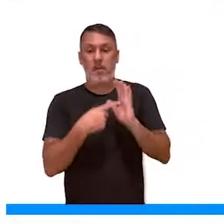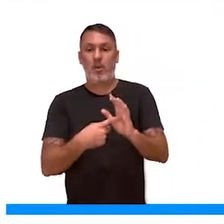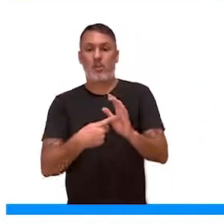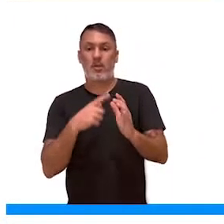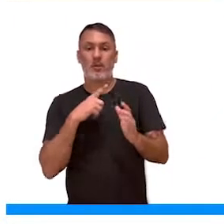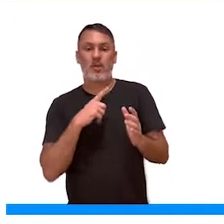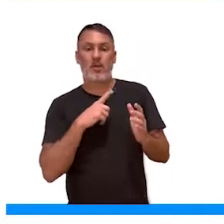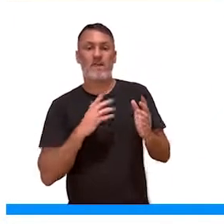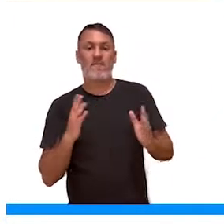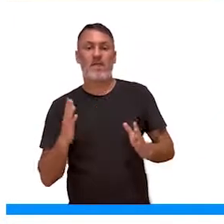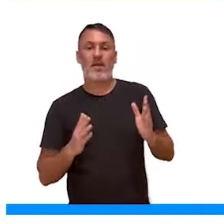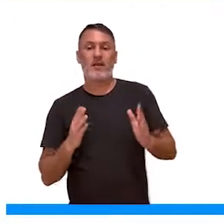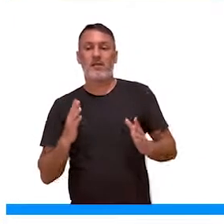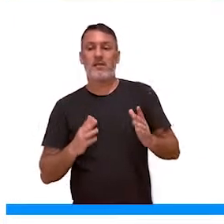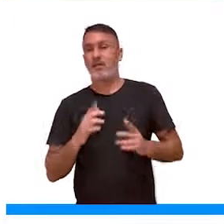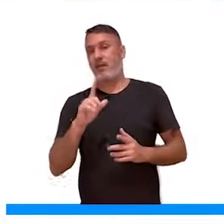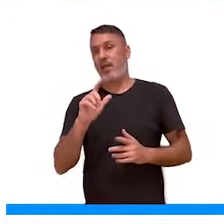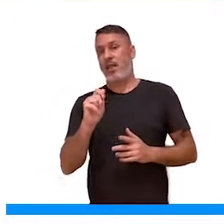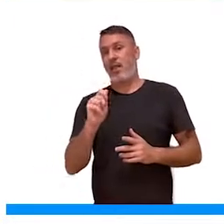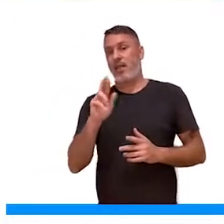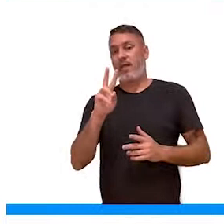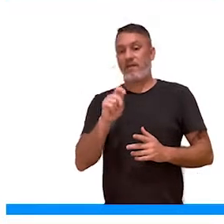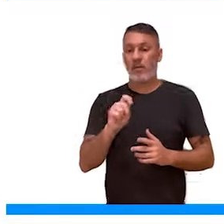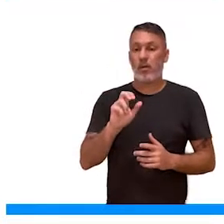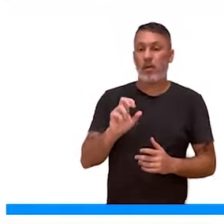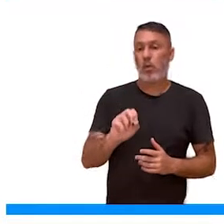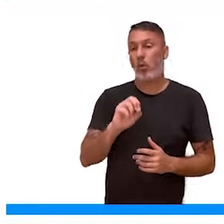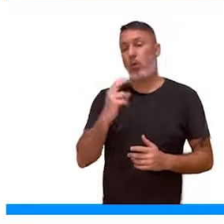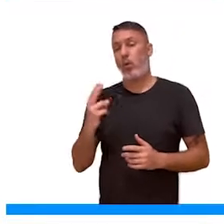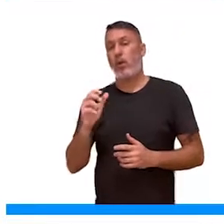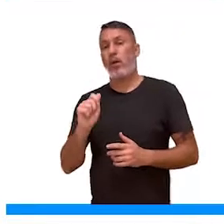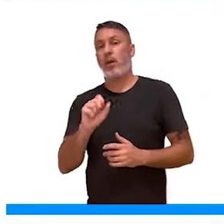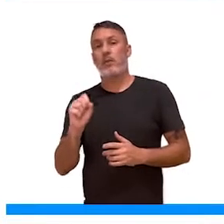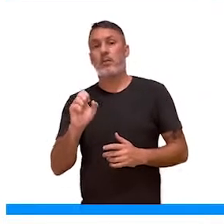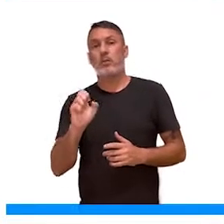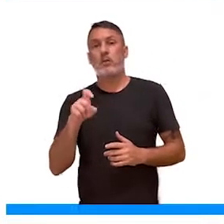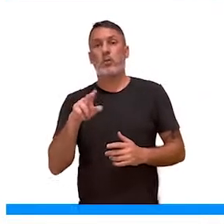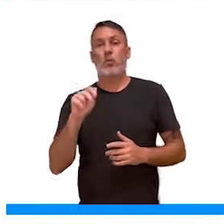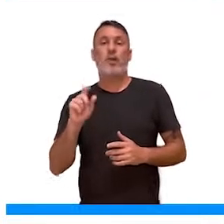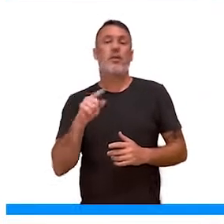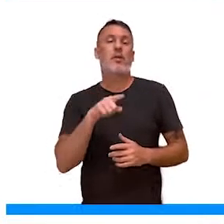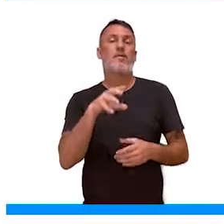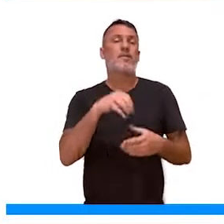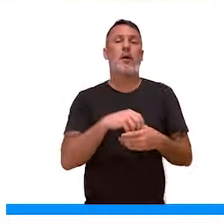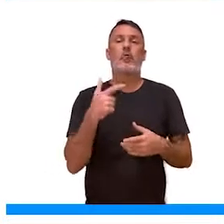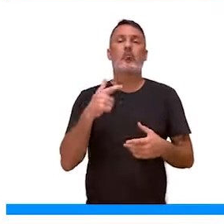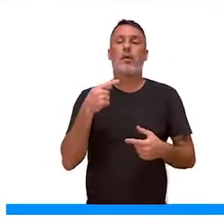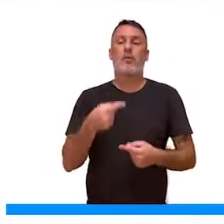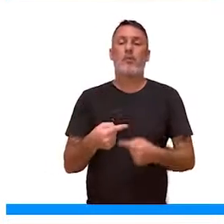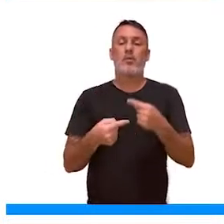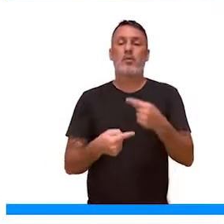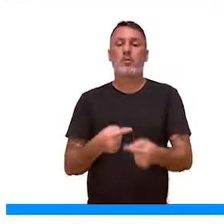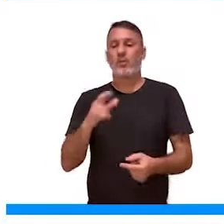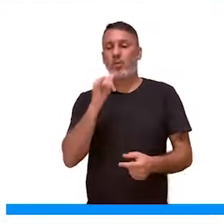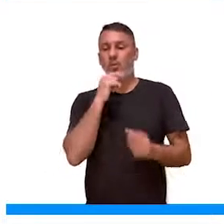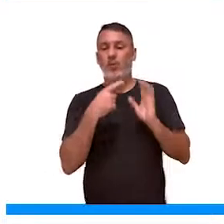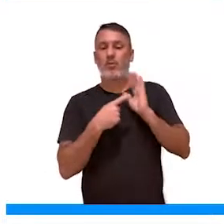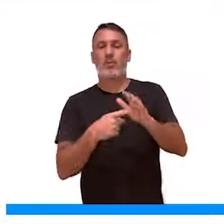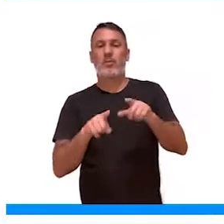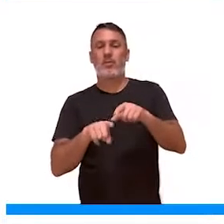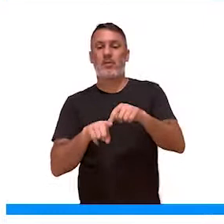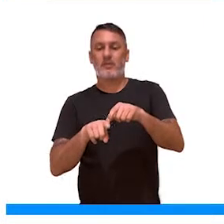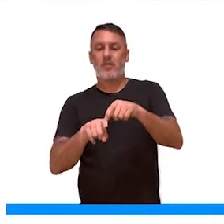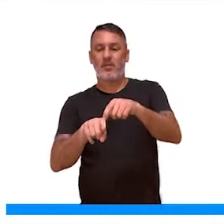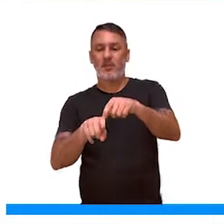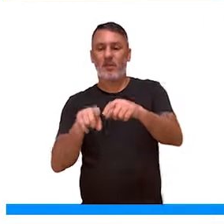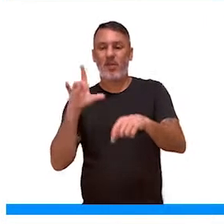apresentar o parasita na sua forma larvária, ou seja, a assexuada, que ele não está se reproduzindo. Como eu